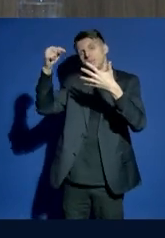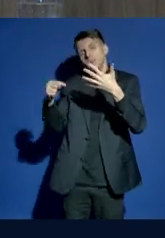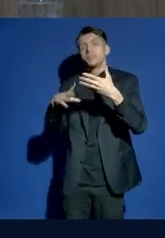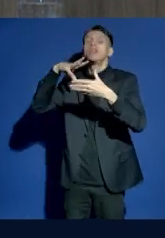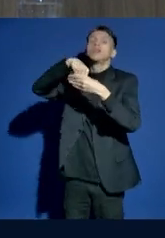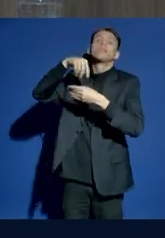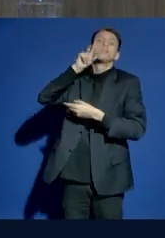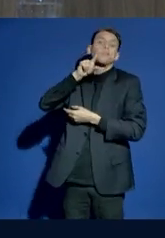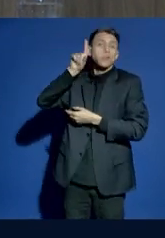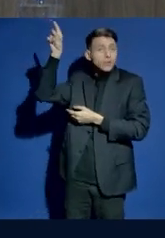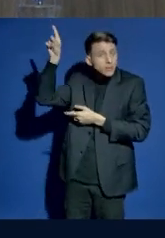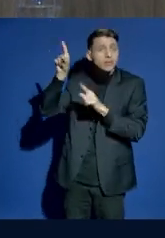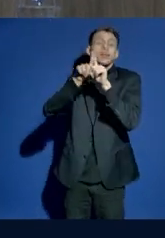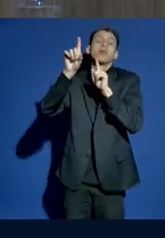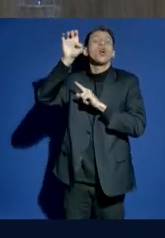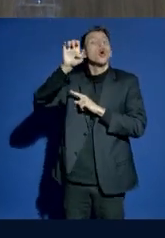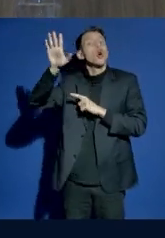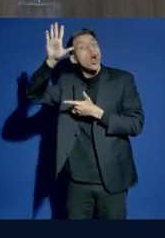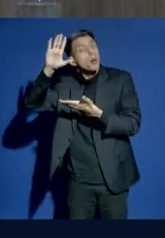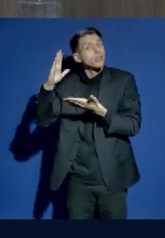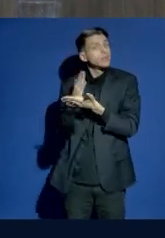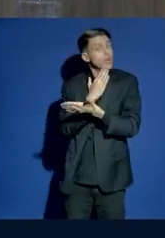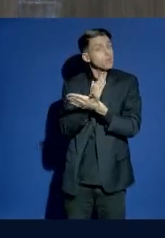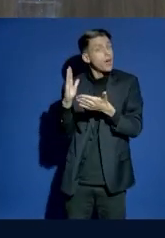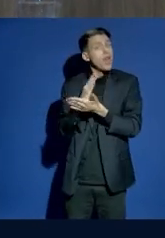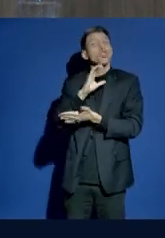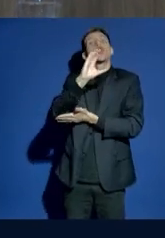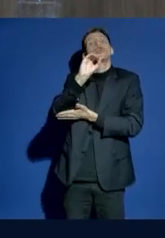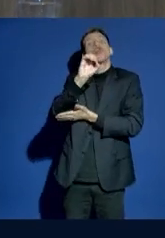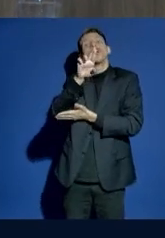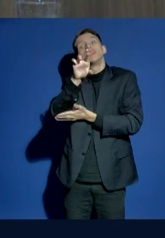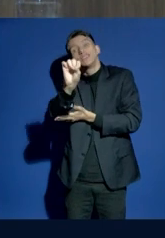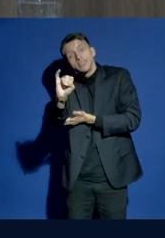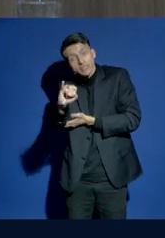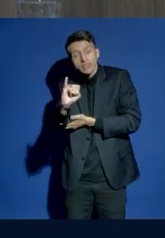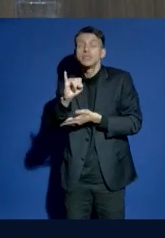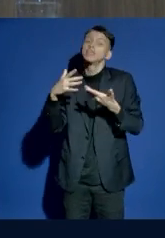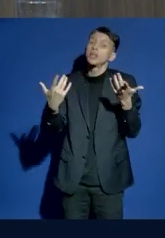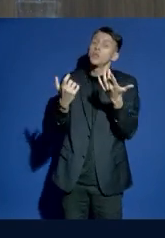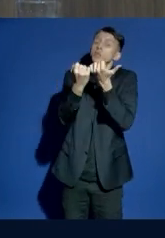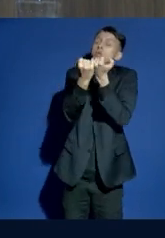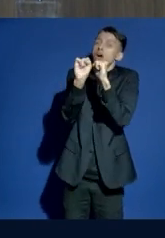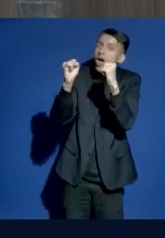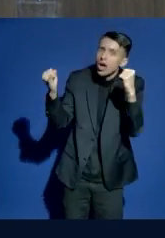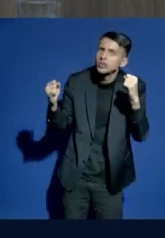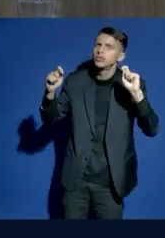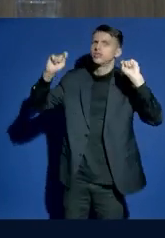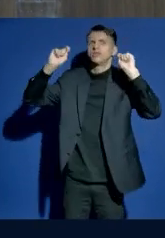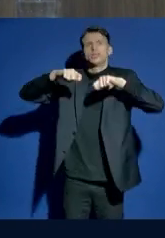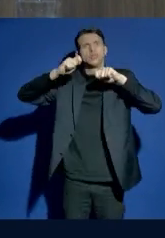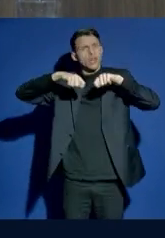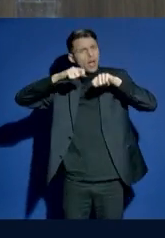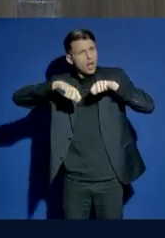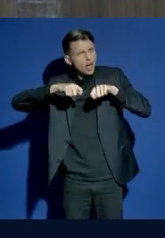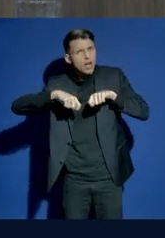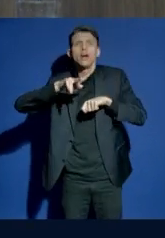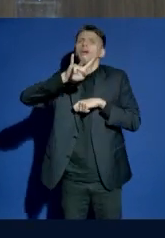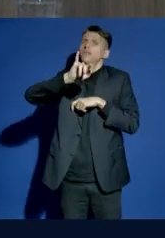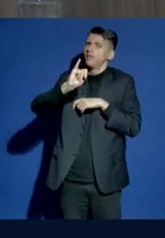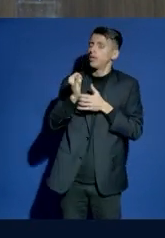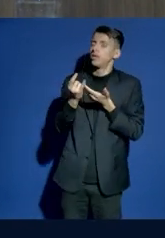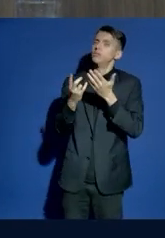Unidos, um mandato europeu separado do CORSI. Agora, essas duas grandes rotas que têm uma capacidade grande de